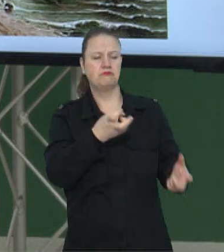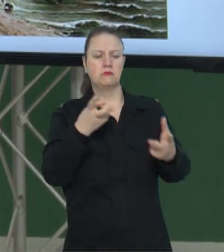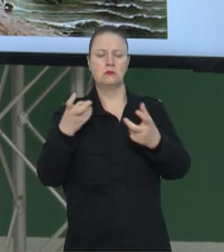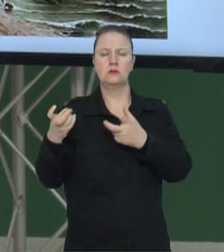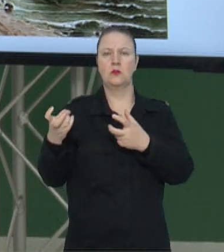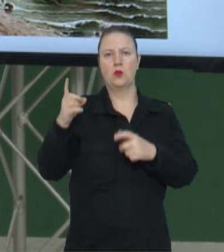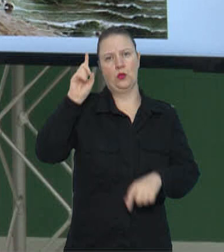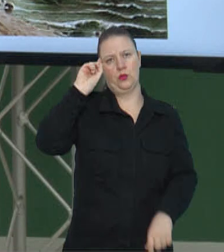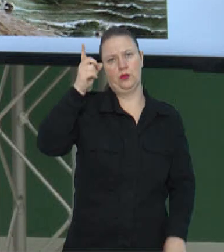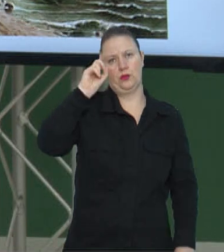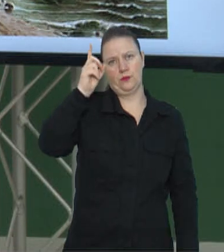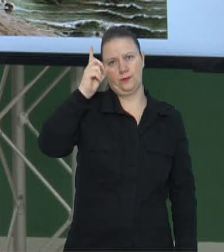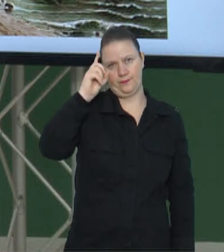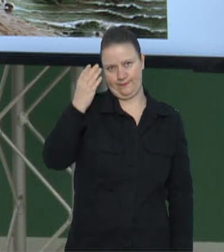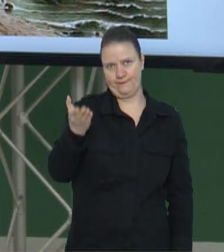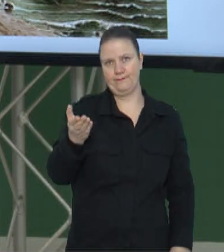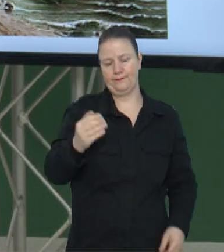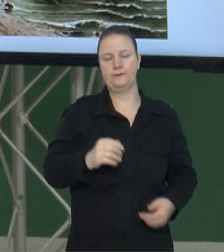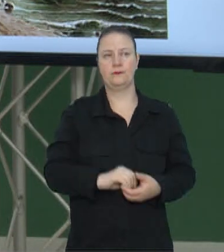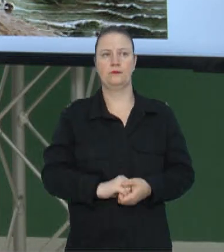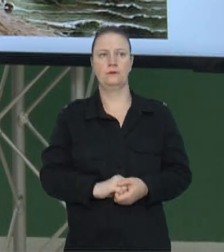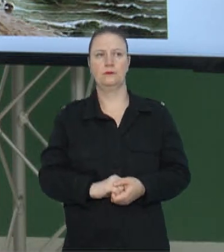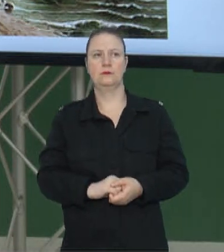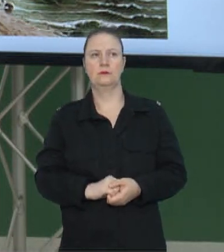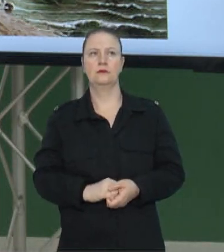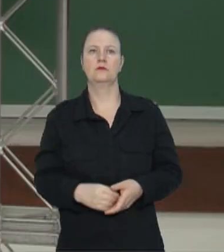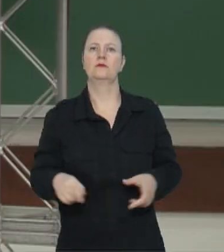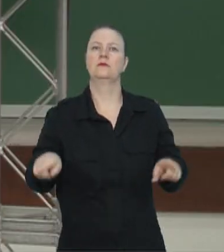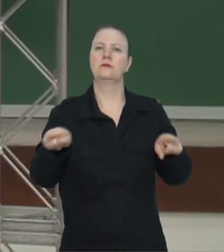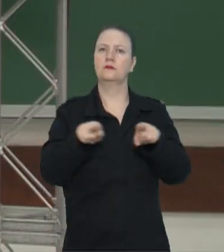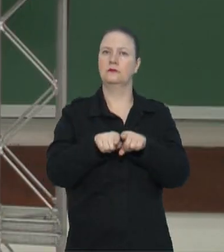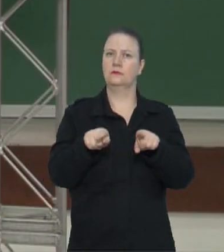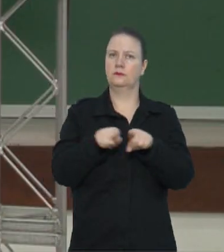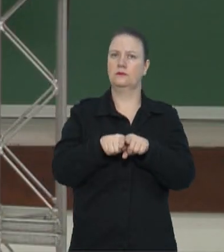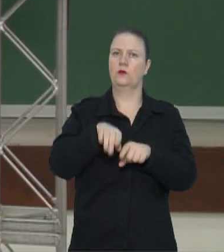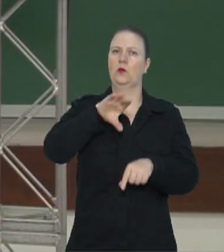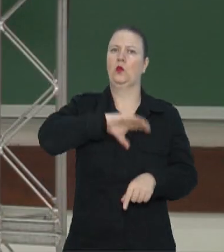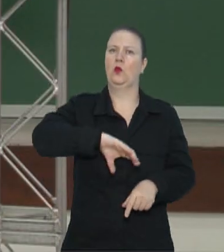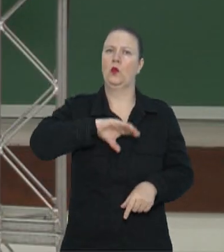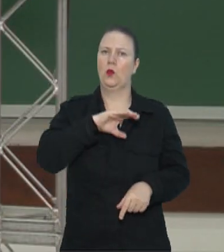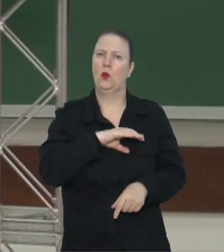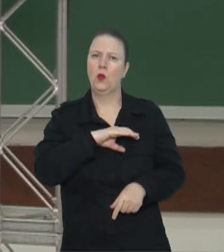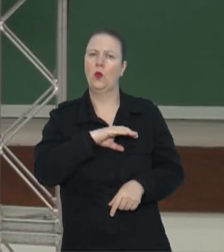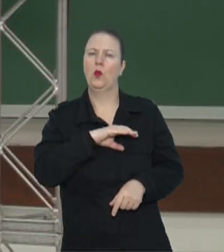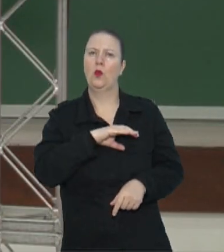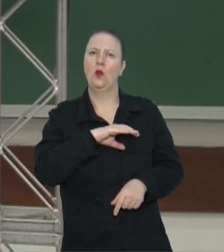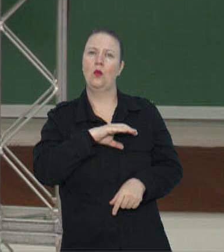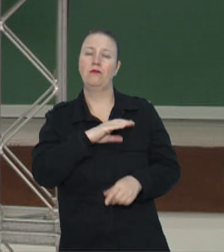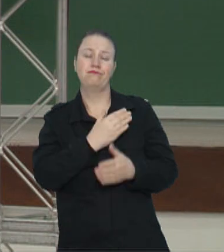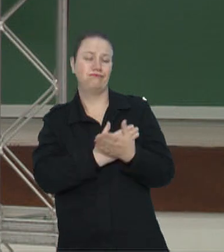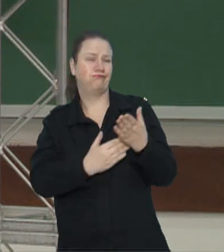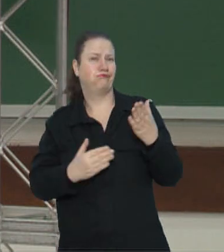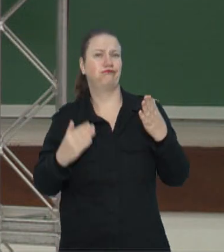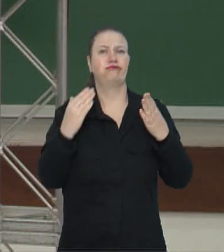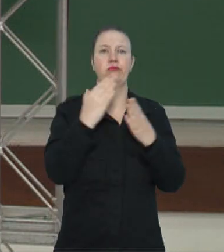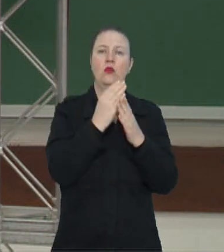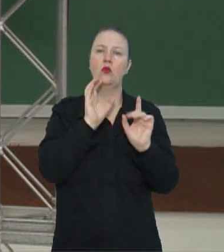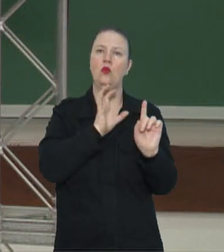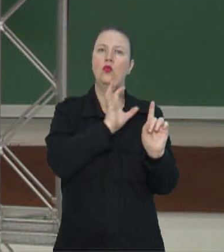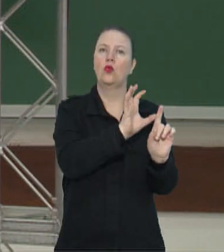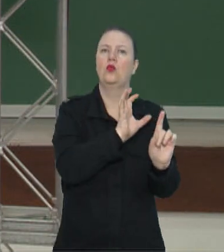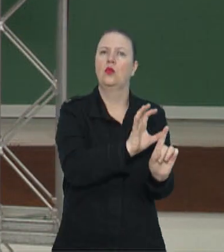pessoas. Os portugueses tiveram essa influência maior, por quê? Porque durante um